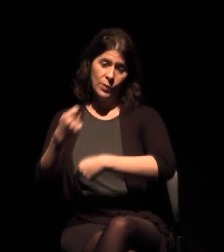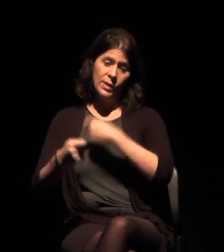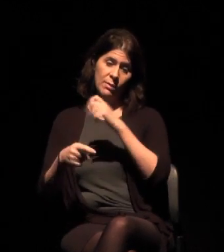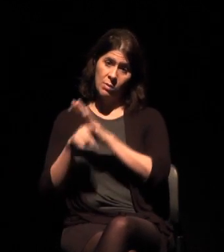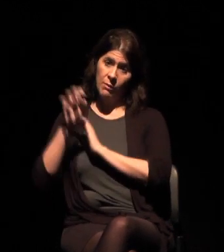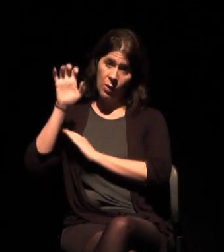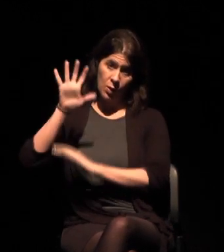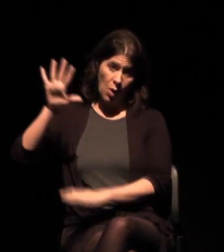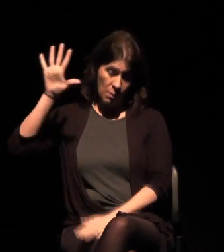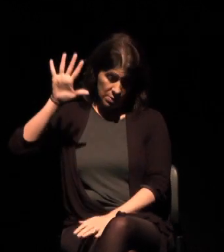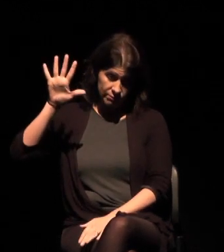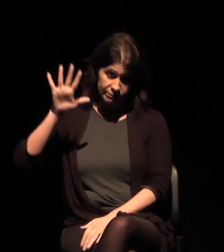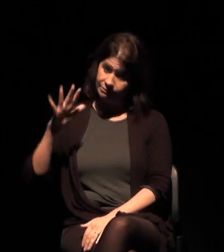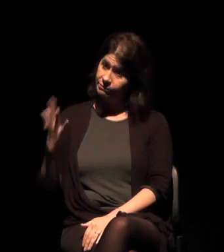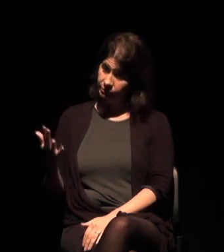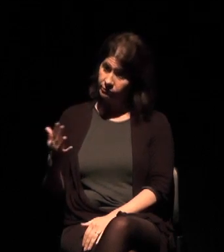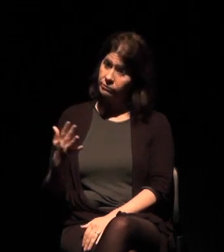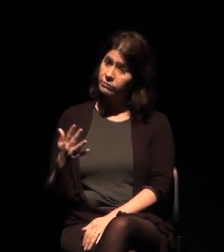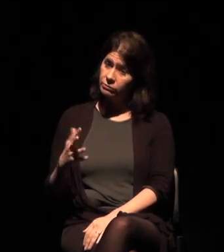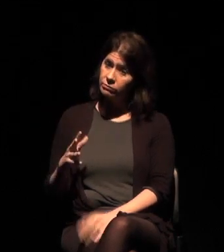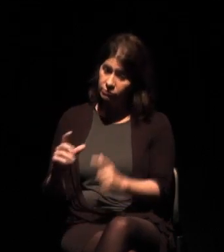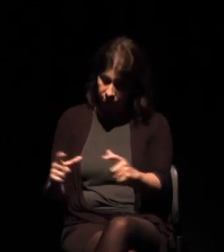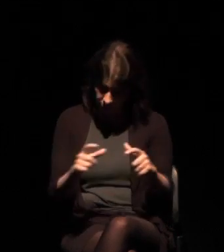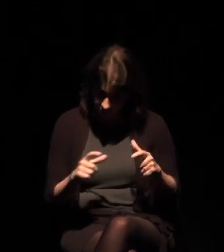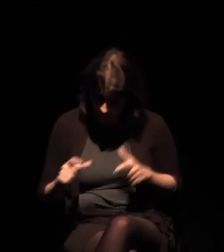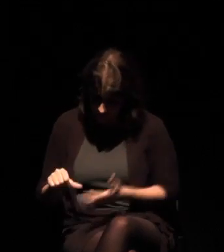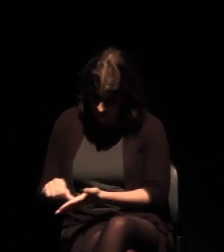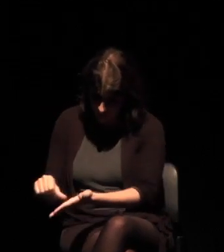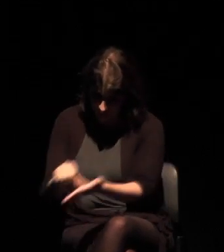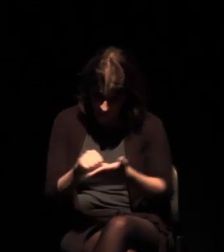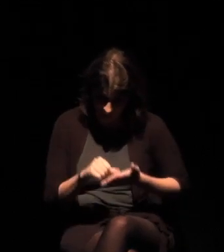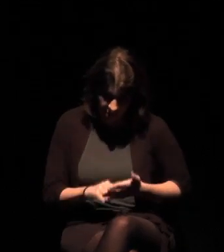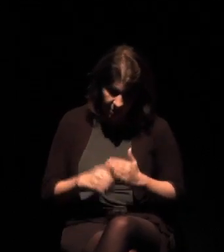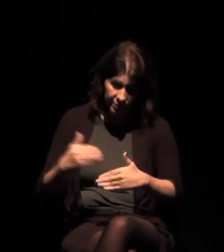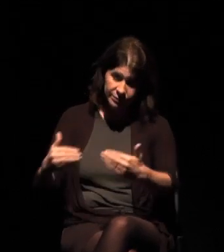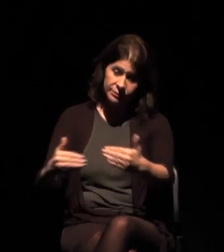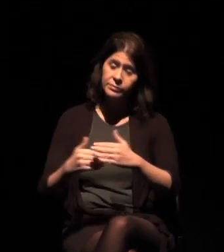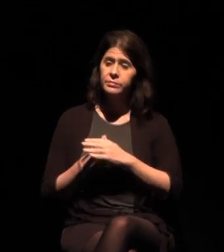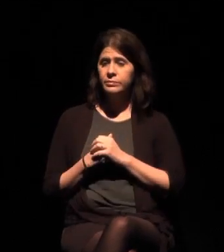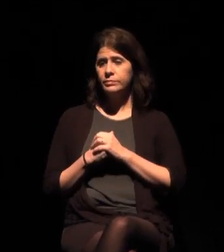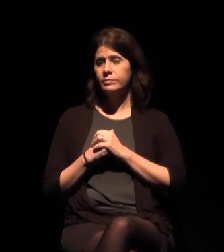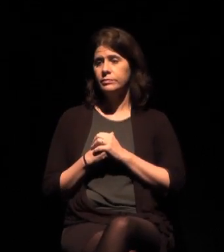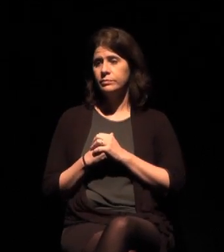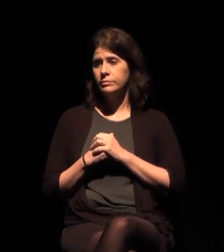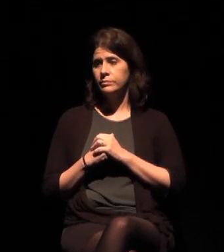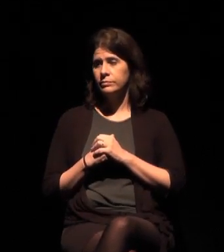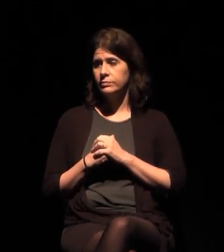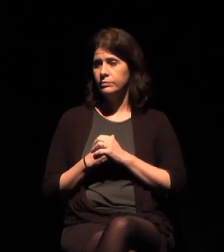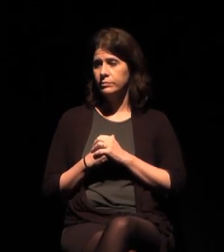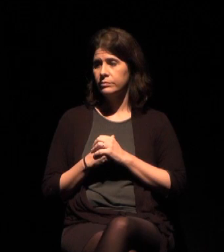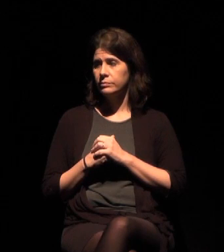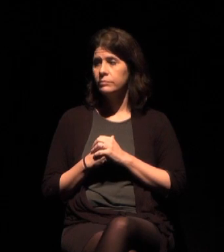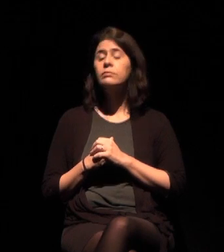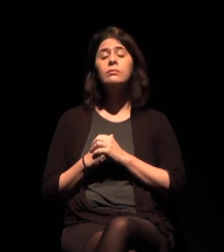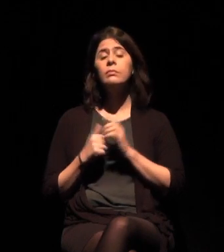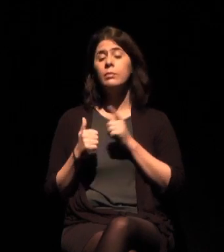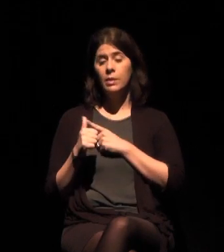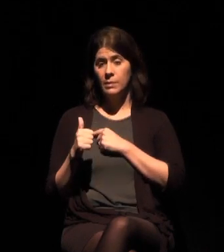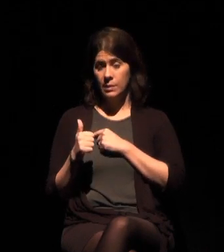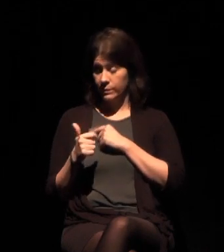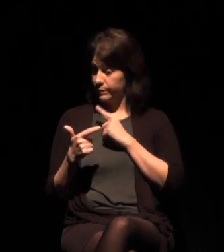daqui a pouco nos parques de ciência e tecnologia é é a segunda questão